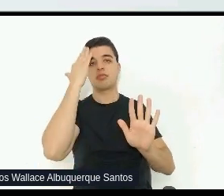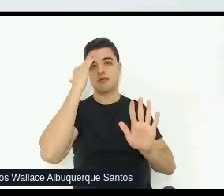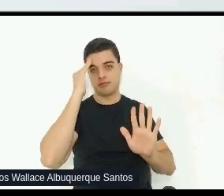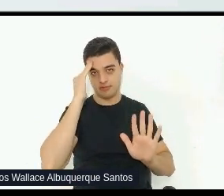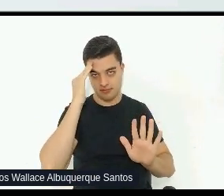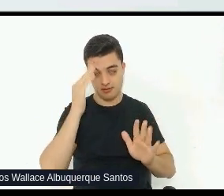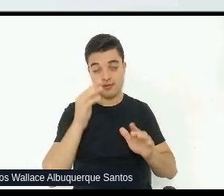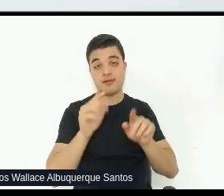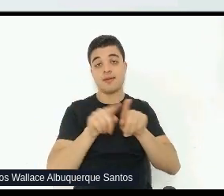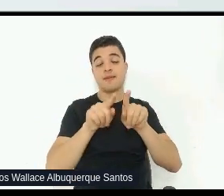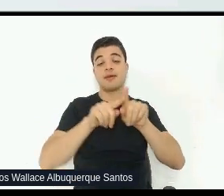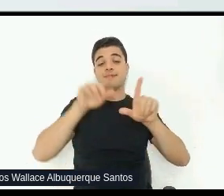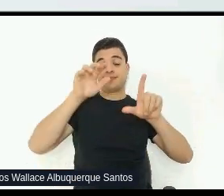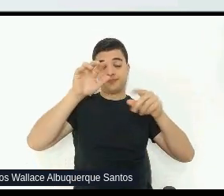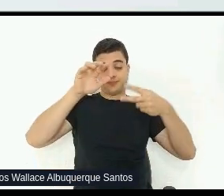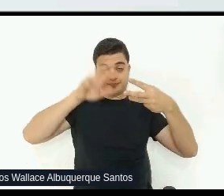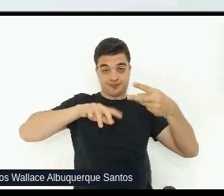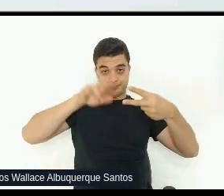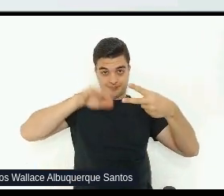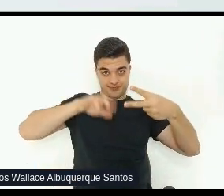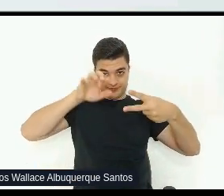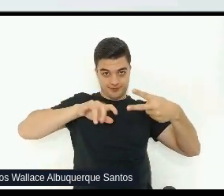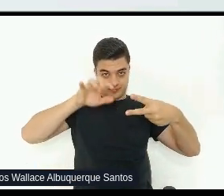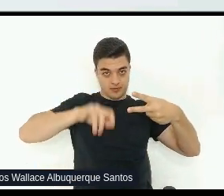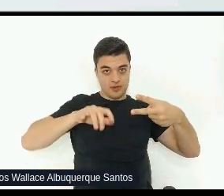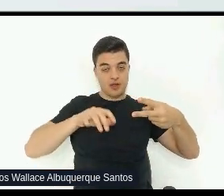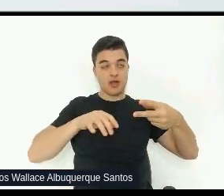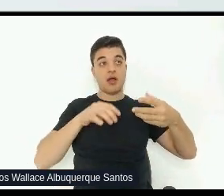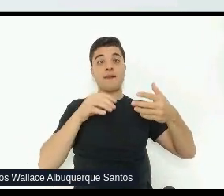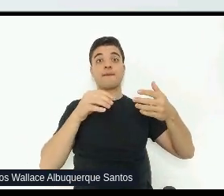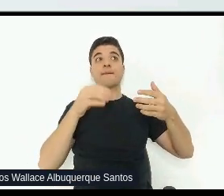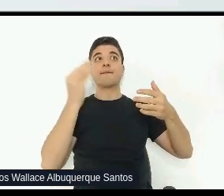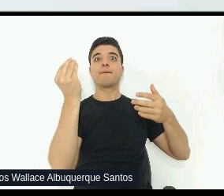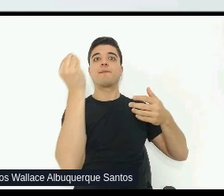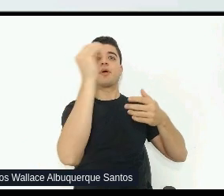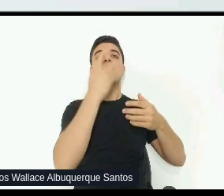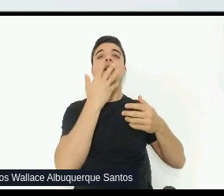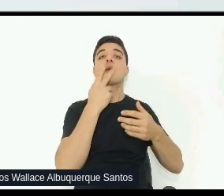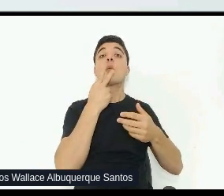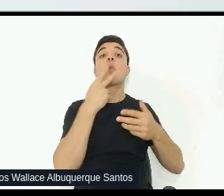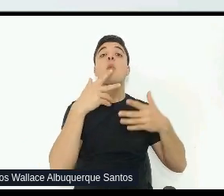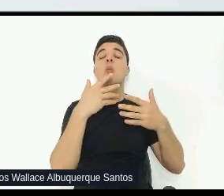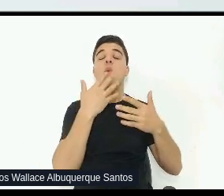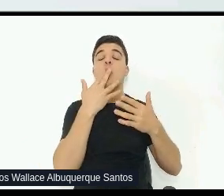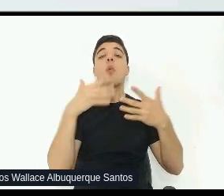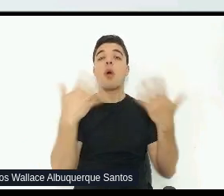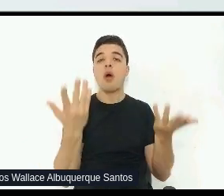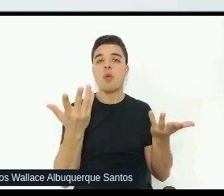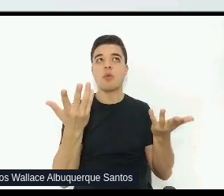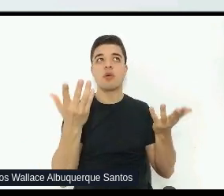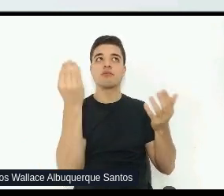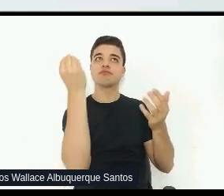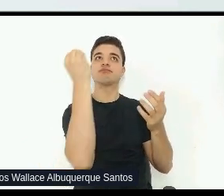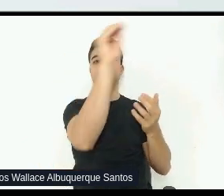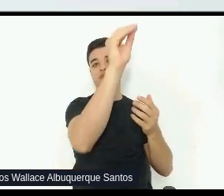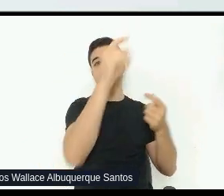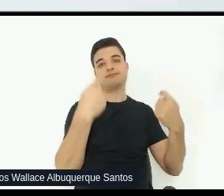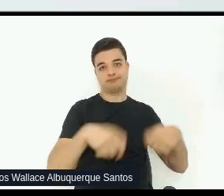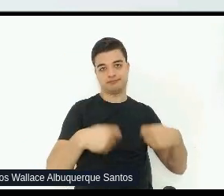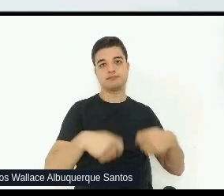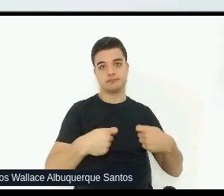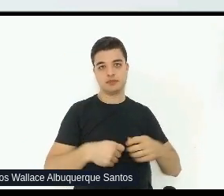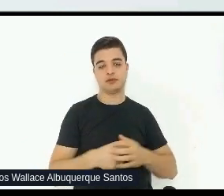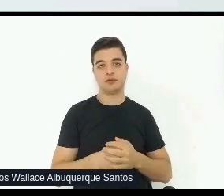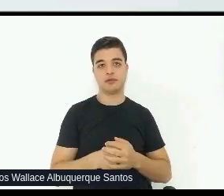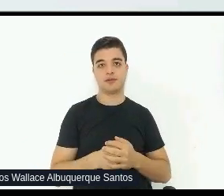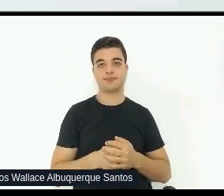isso, o idioma lá em cima precisa ser declarado lá no header, mas ele também precisa, toda vez que uma página em